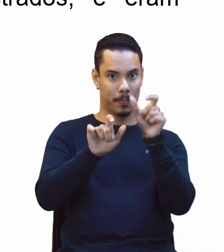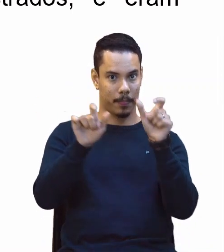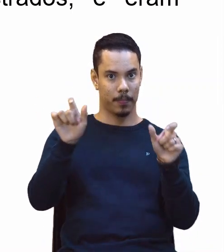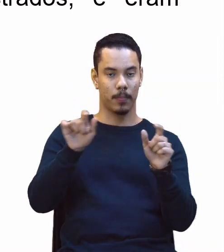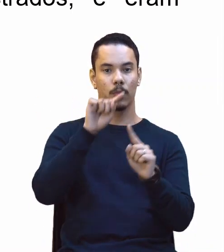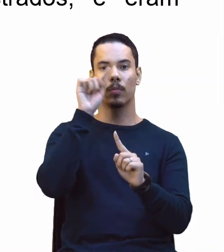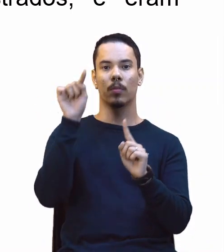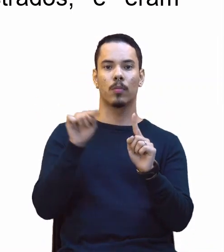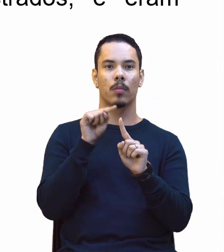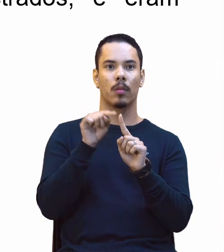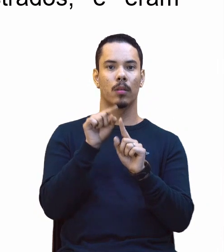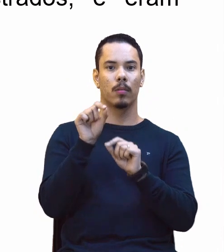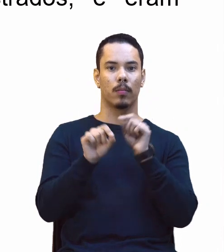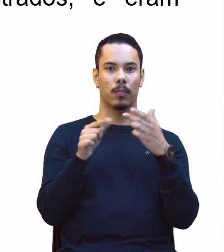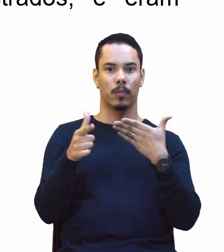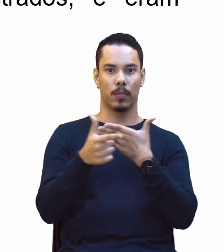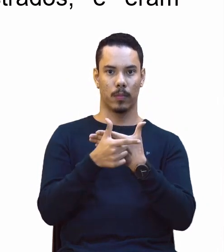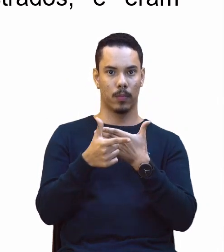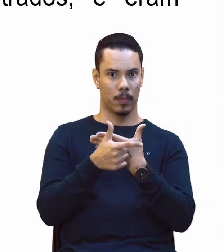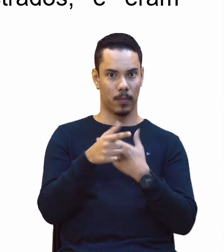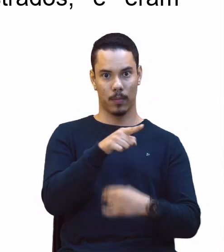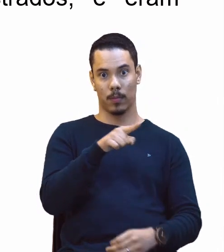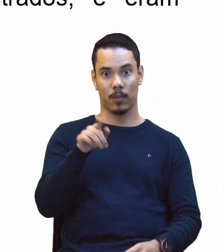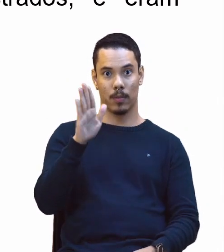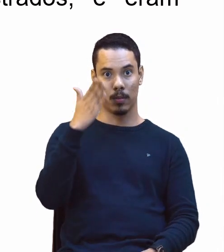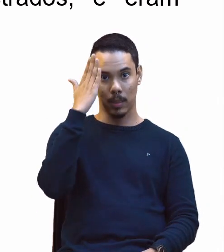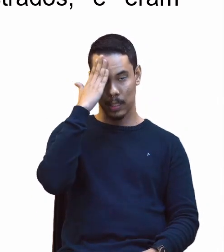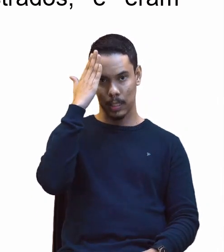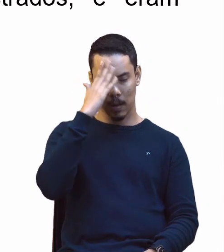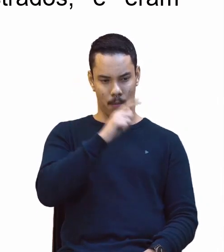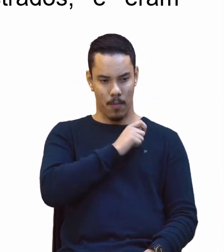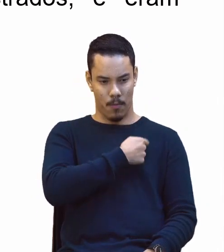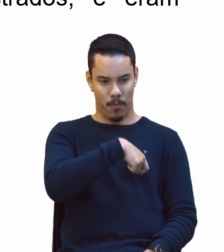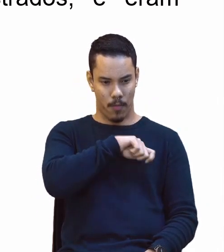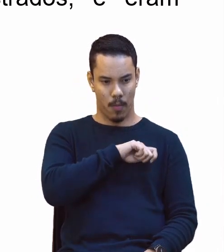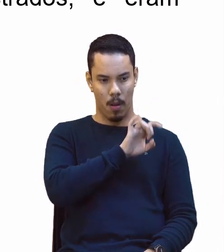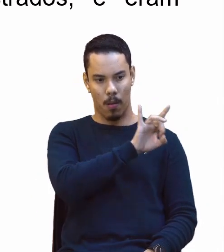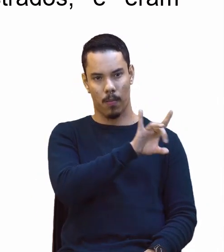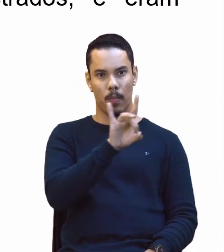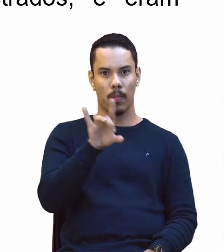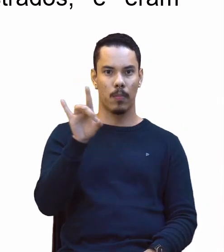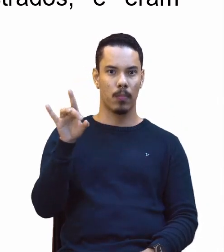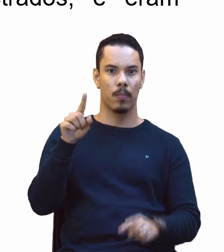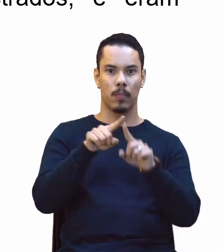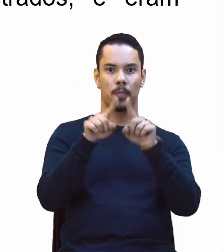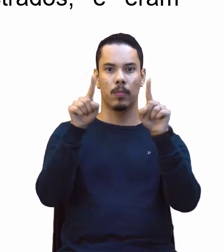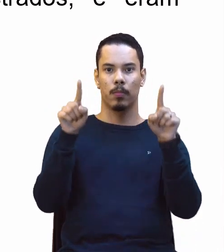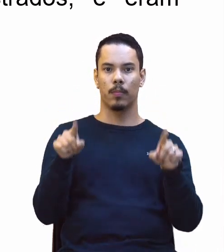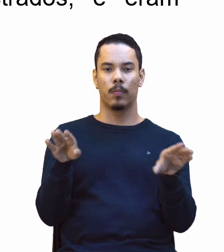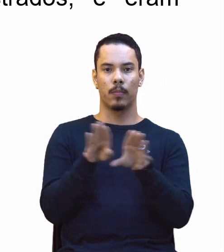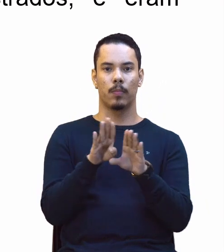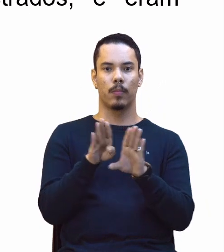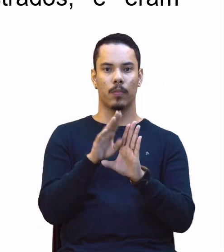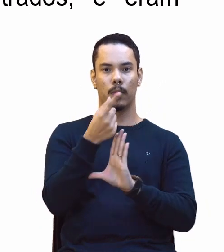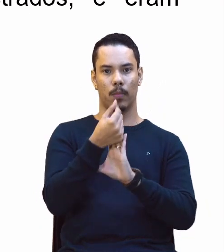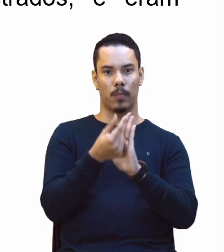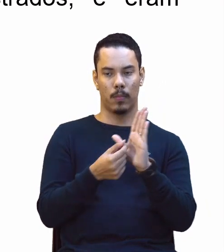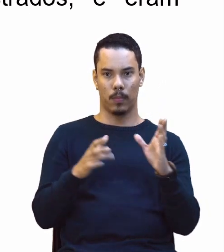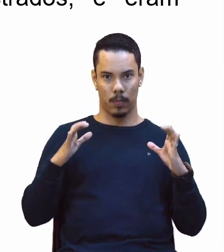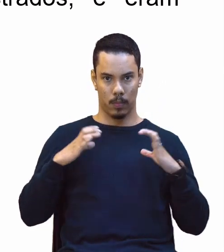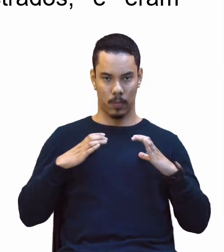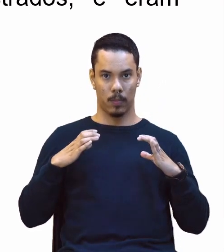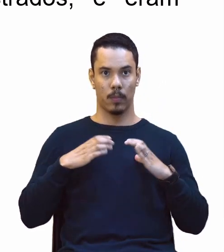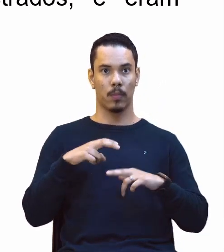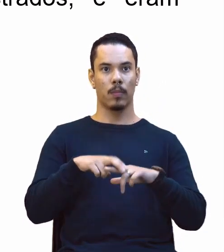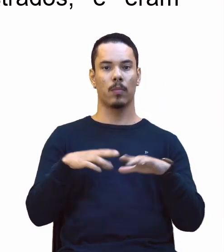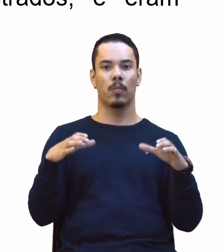desse conselho nada mais era do que fiscalizar os funcionários e as finanças das cidades. E a eclesia,